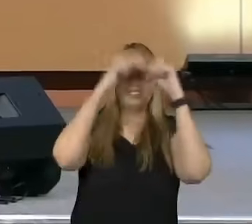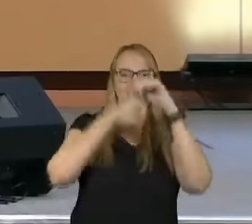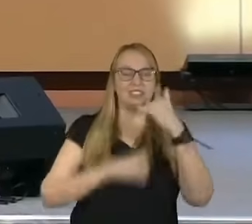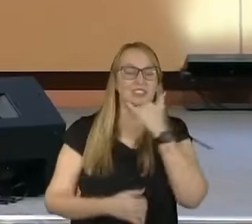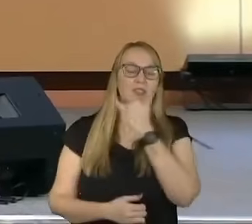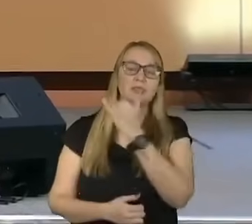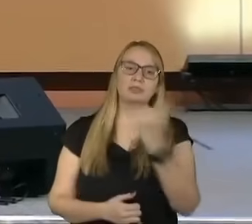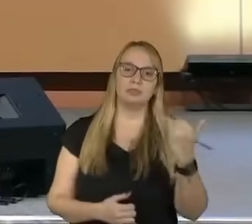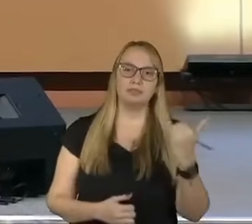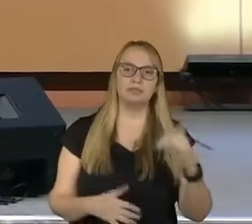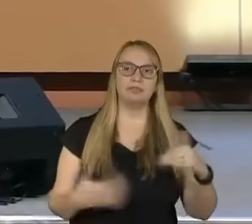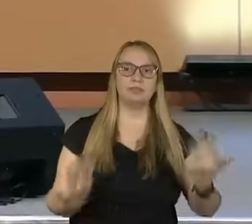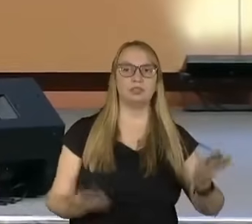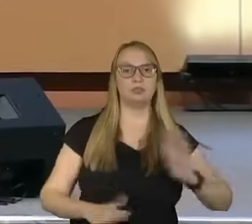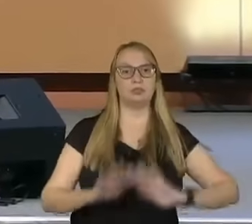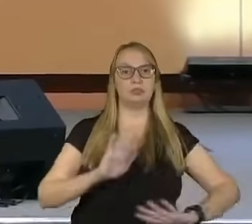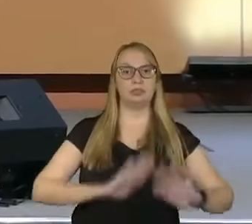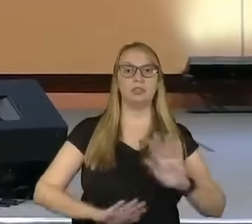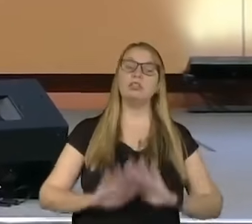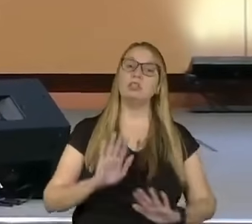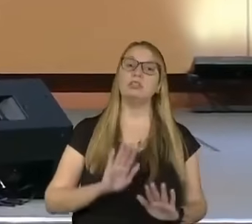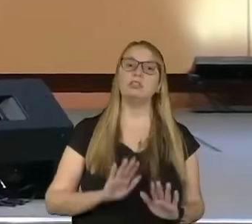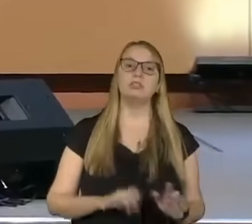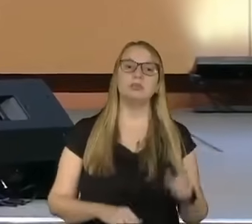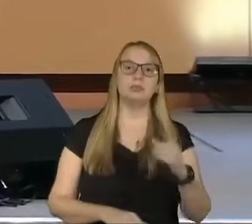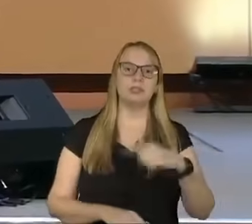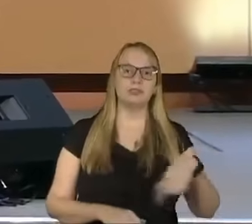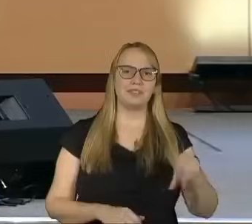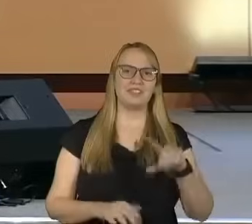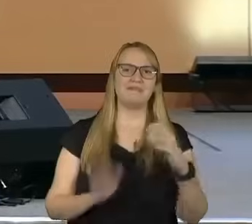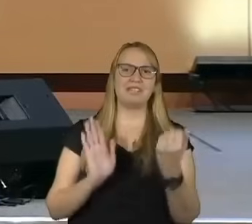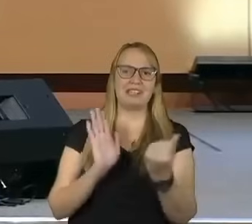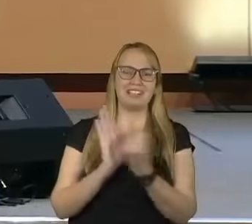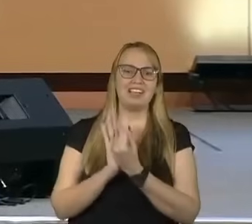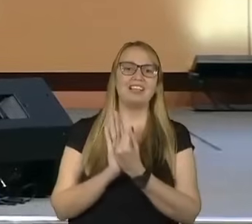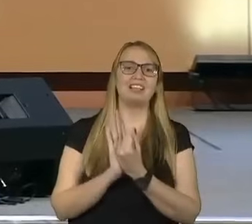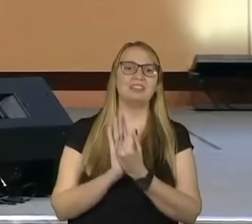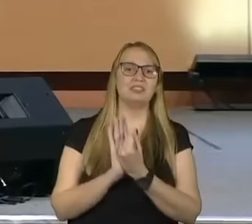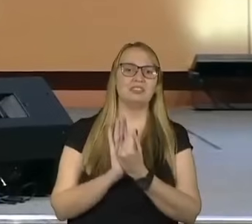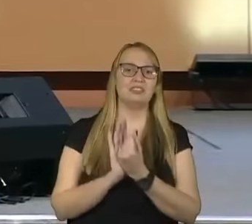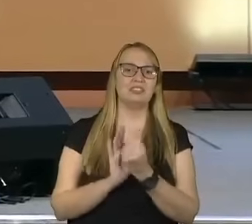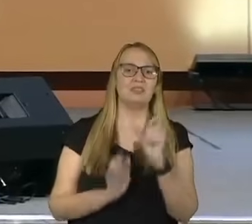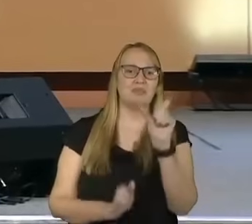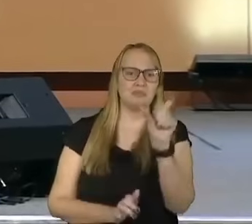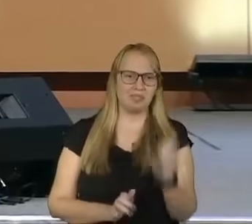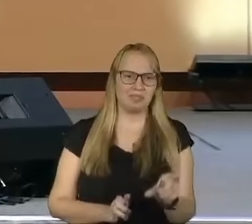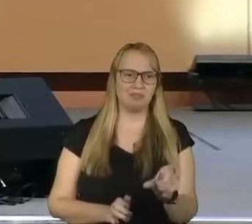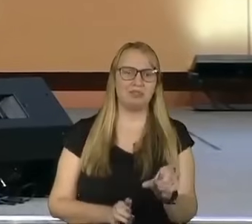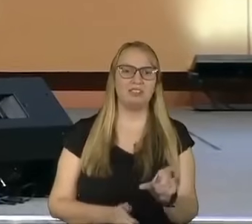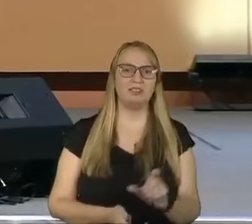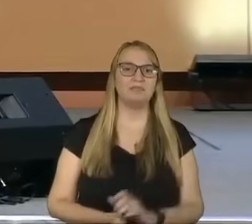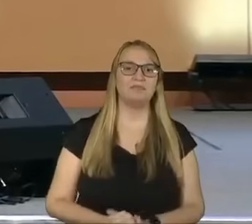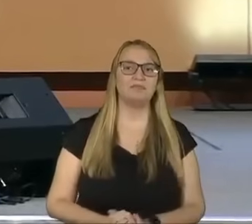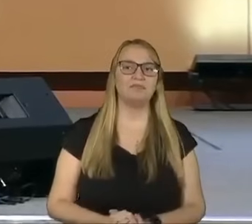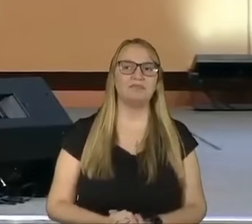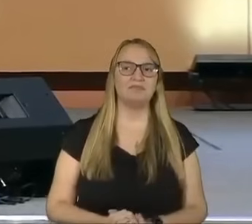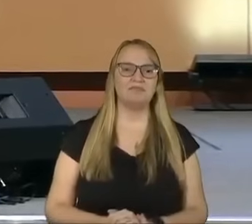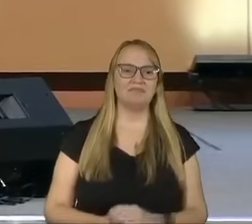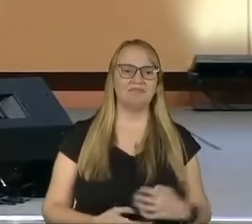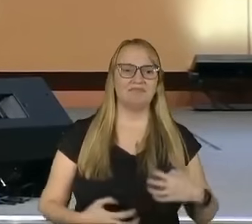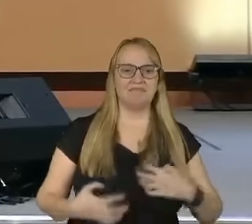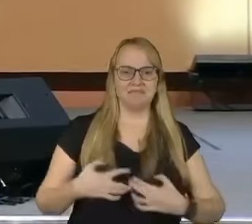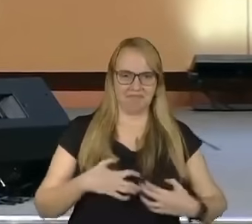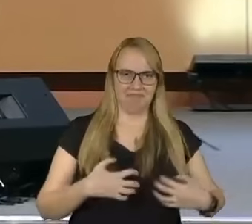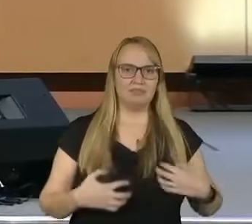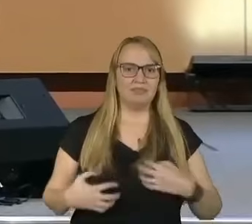tome muito cuidado para você não ser marcado como uma pessoa ressentida